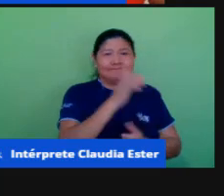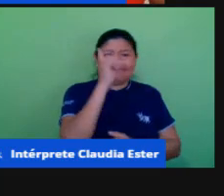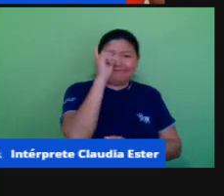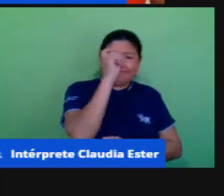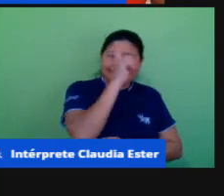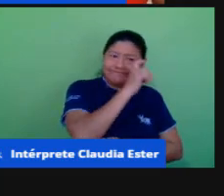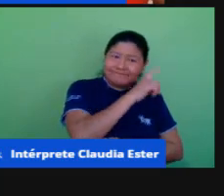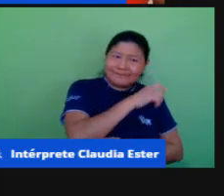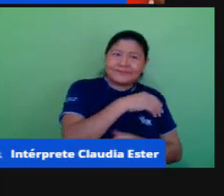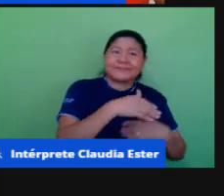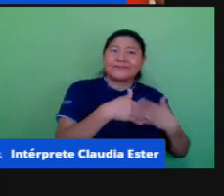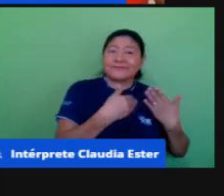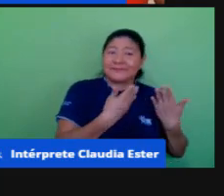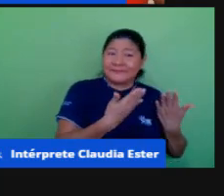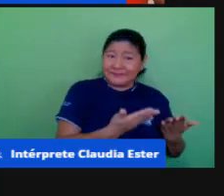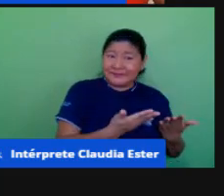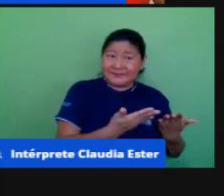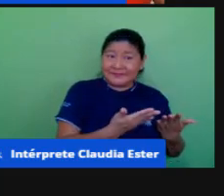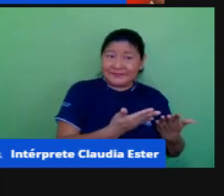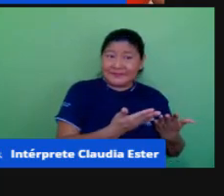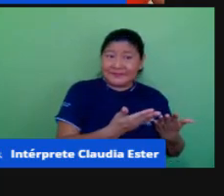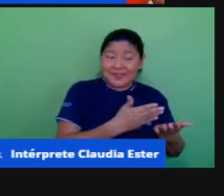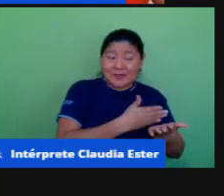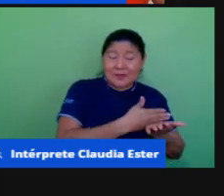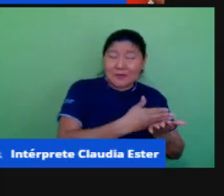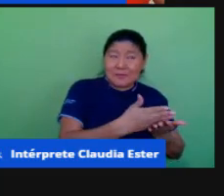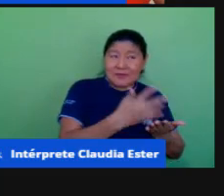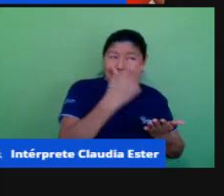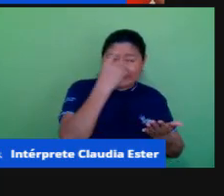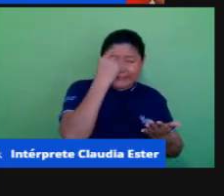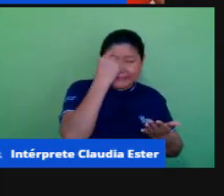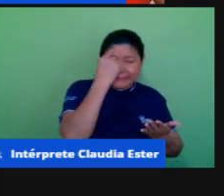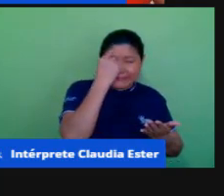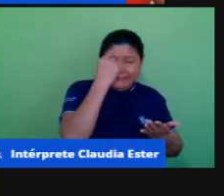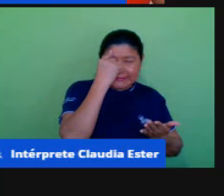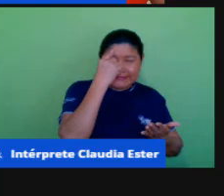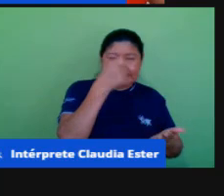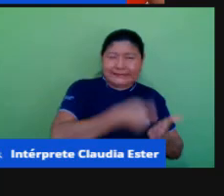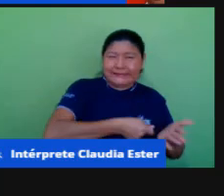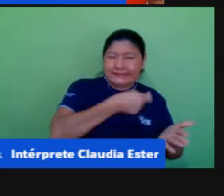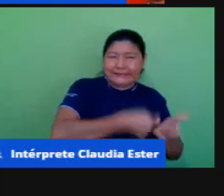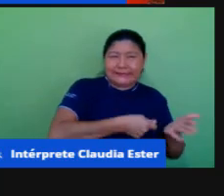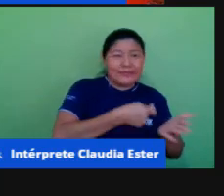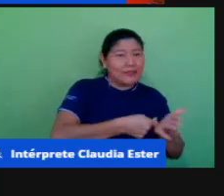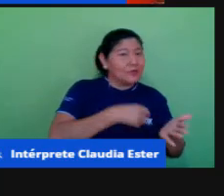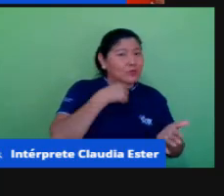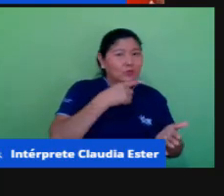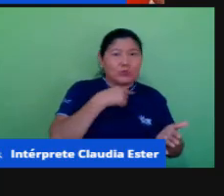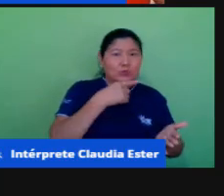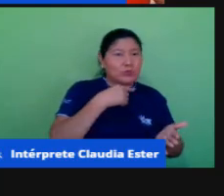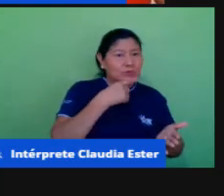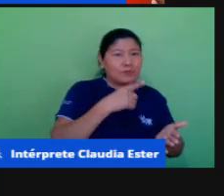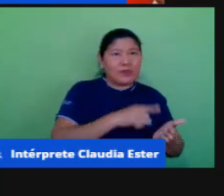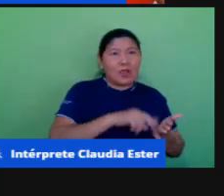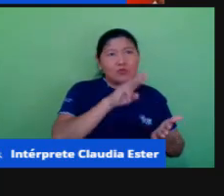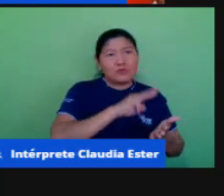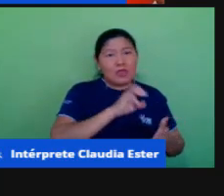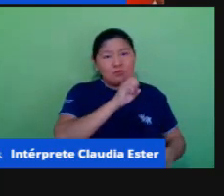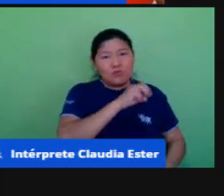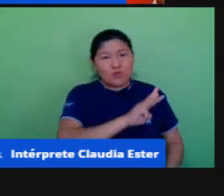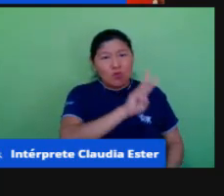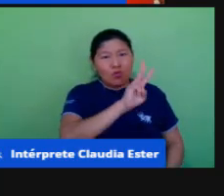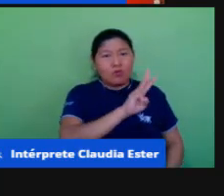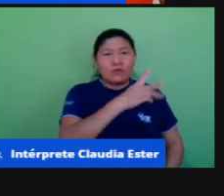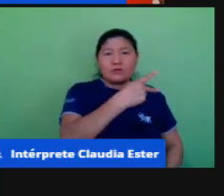aí a dificuldade começa a aumentar. Então, eles não sabem utilizar o Word, eles não sabem utilizar